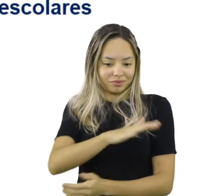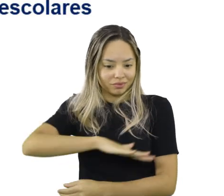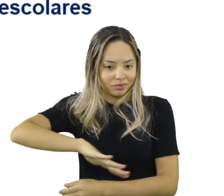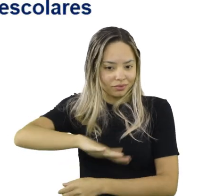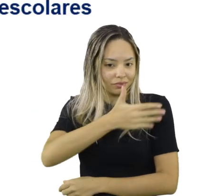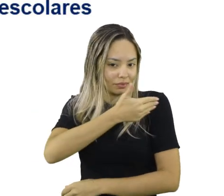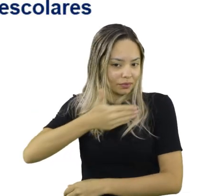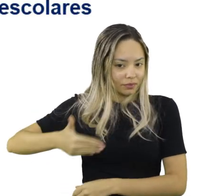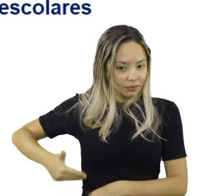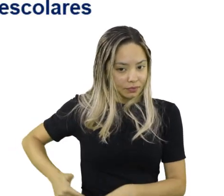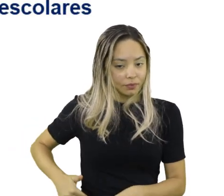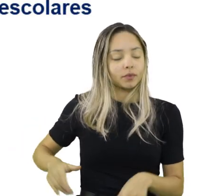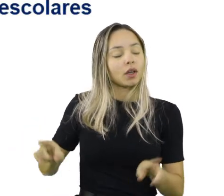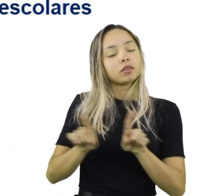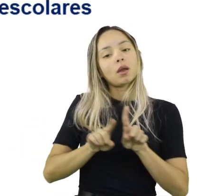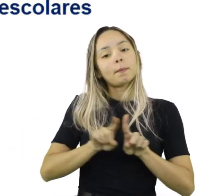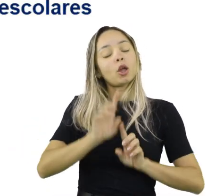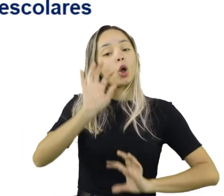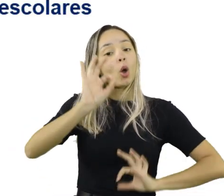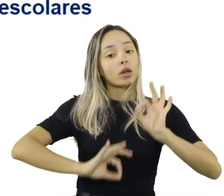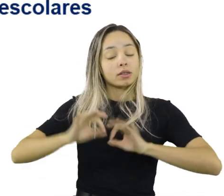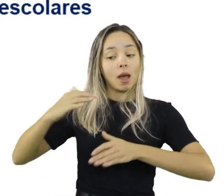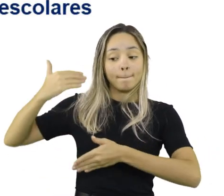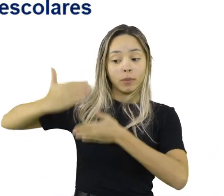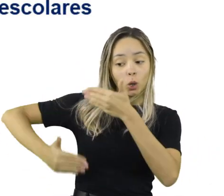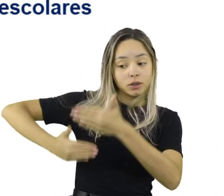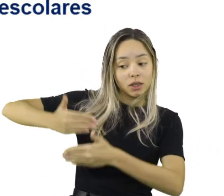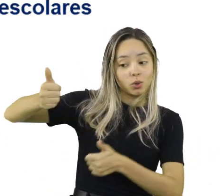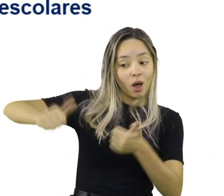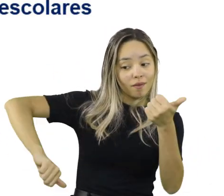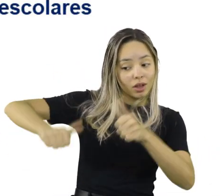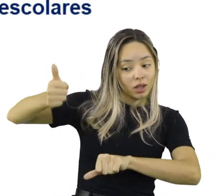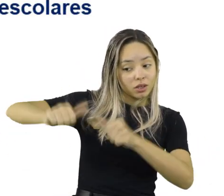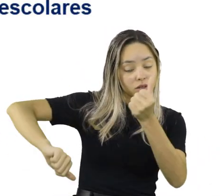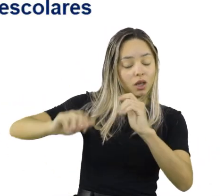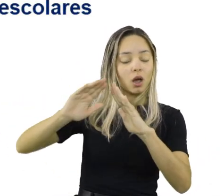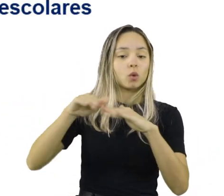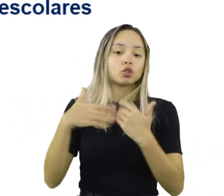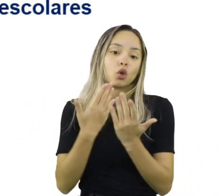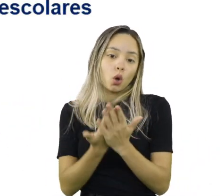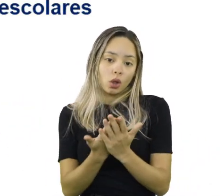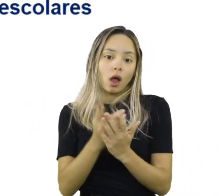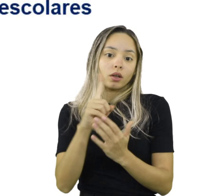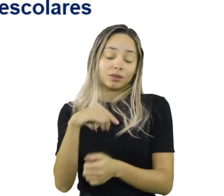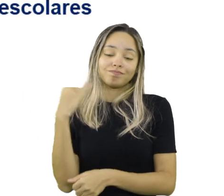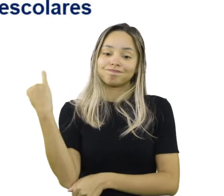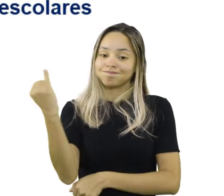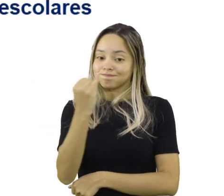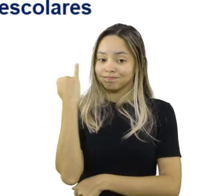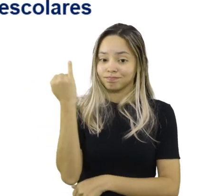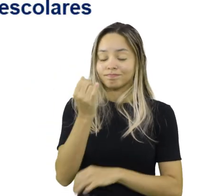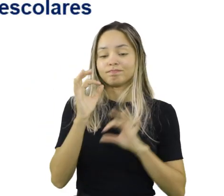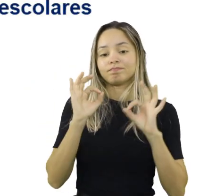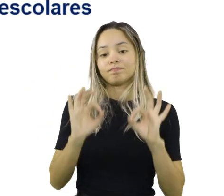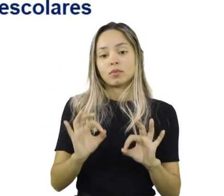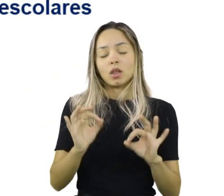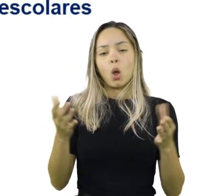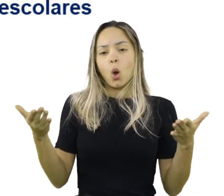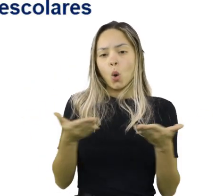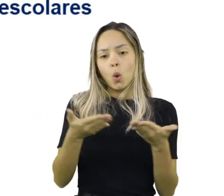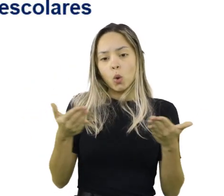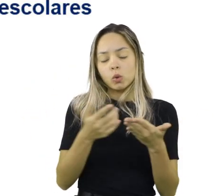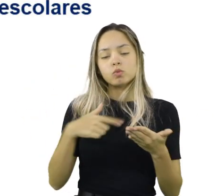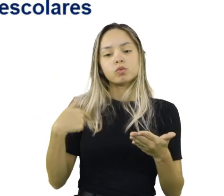público, tá? Participar e formular a aplicação de processos de avaliação escolar que é tão importante. A gente tem